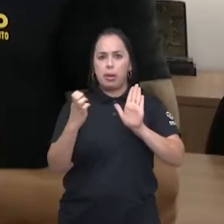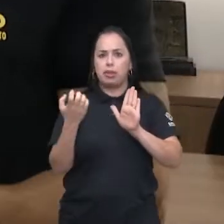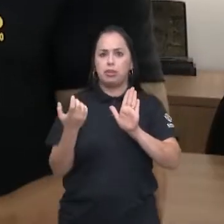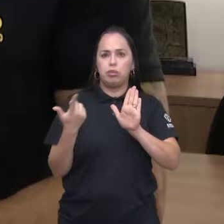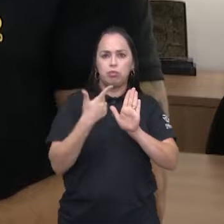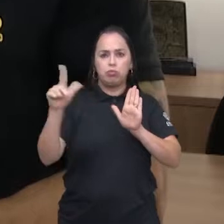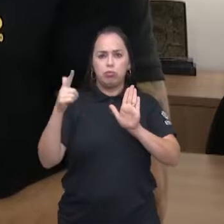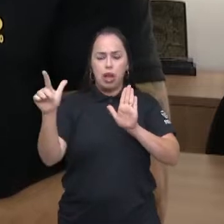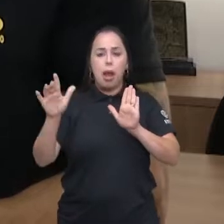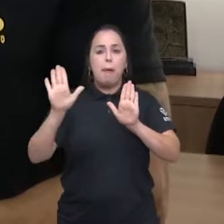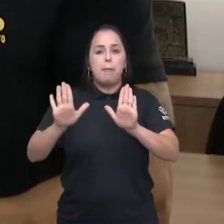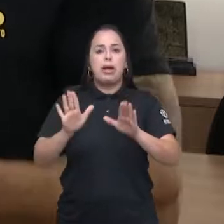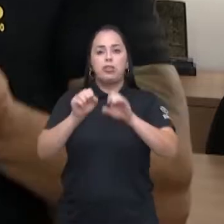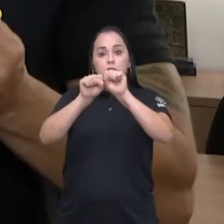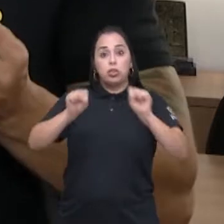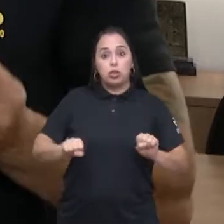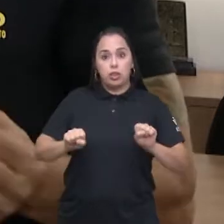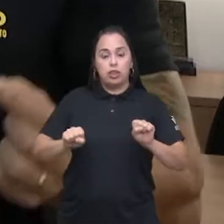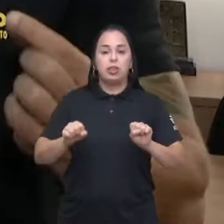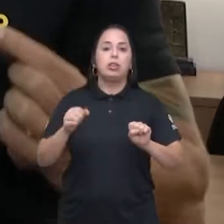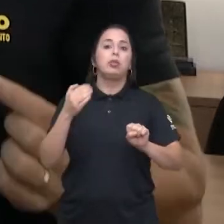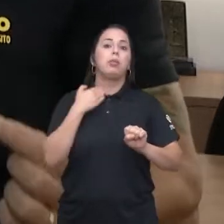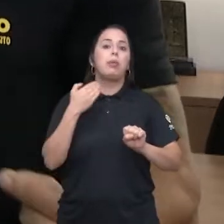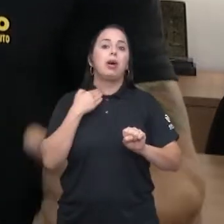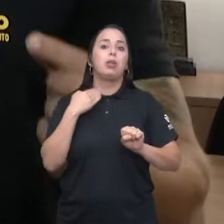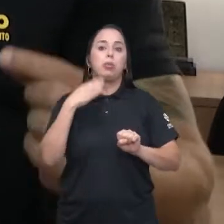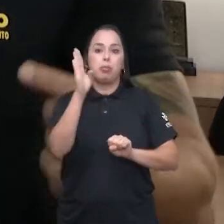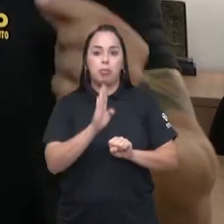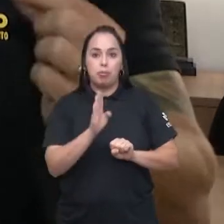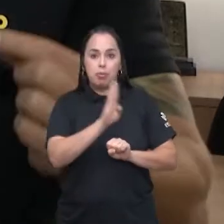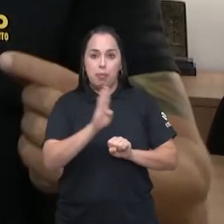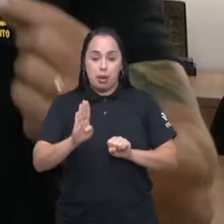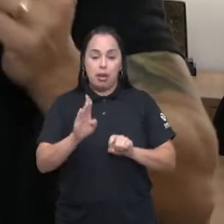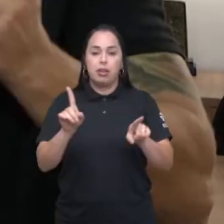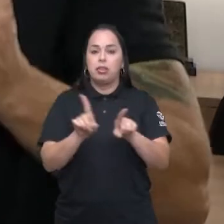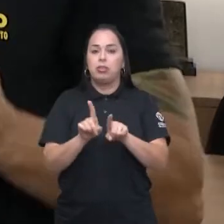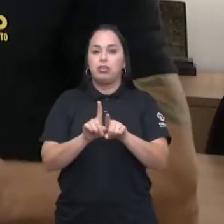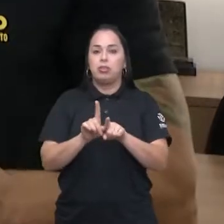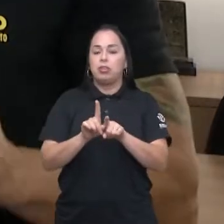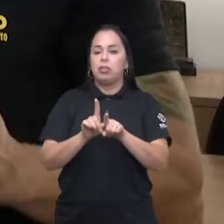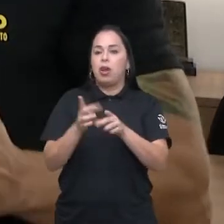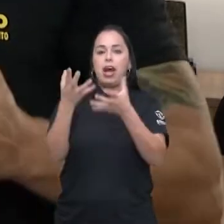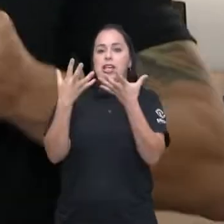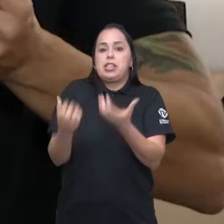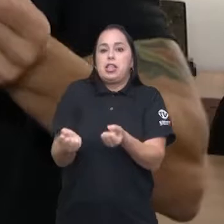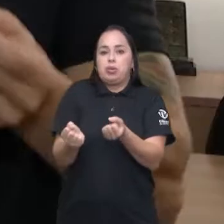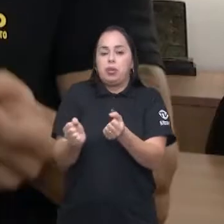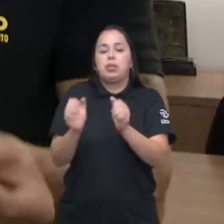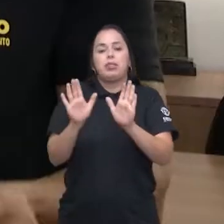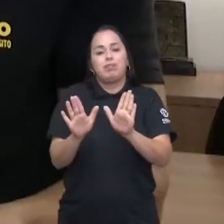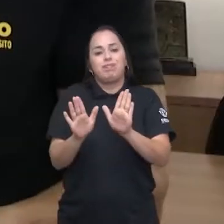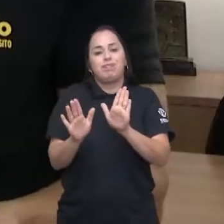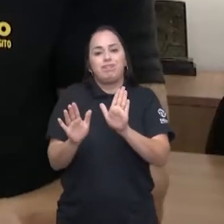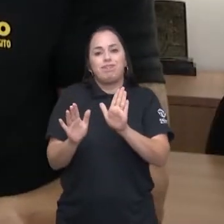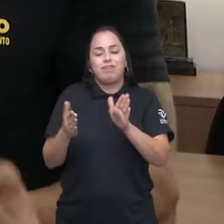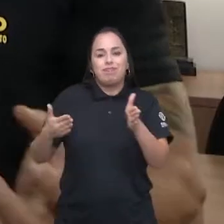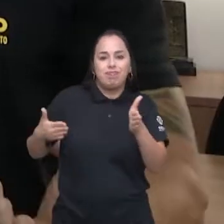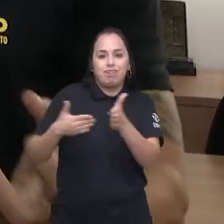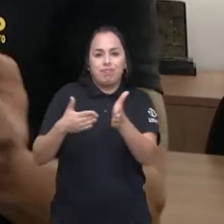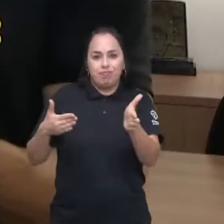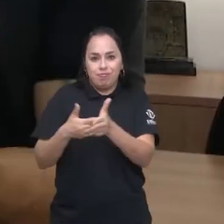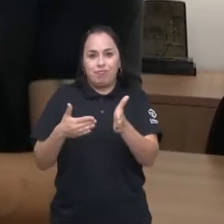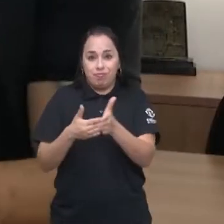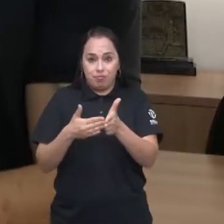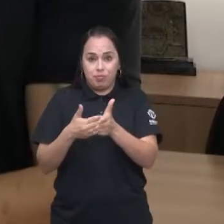toda a condição de participação de uma empresa internacional mas o sistema eletrônico do banco do Brasil não aceita cadastro de empresas que não tem CNPJ no